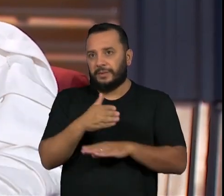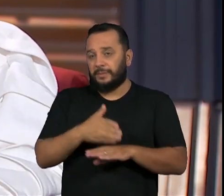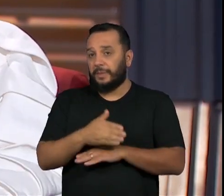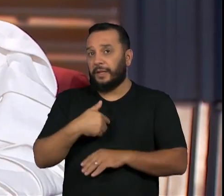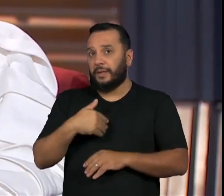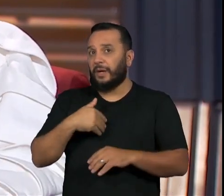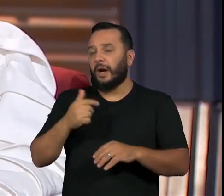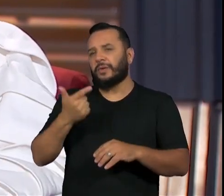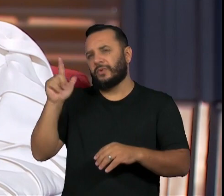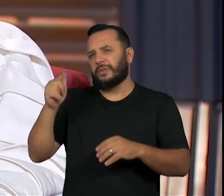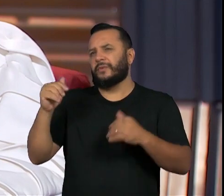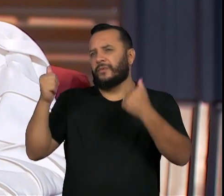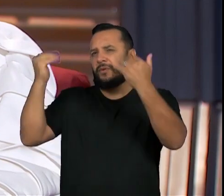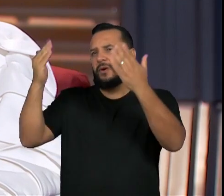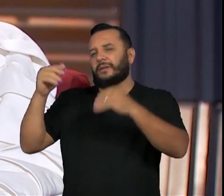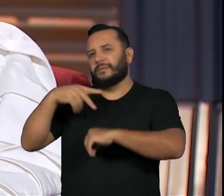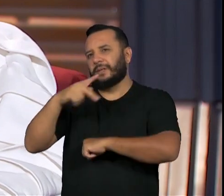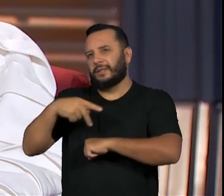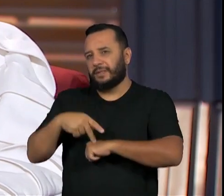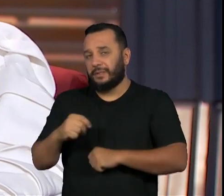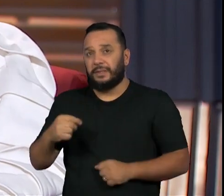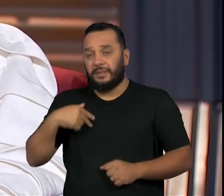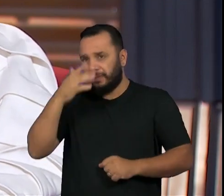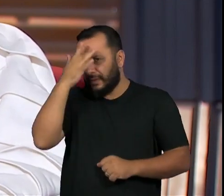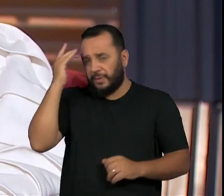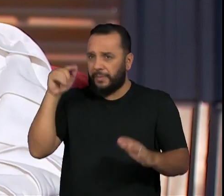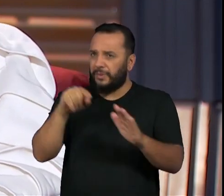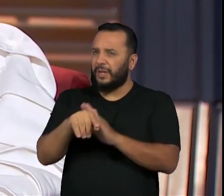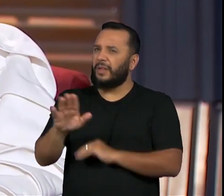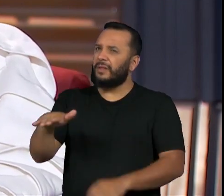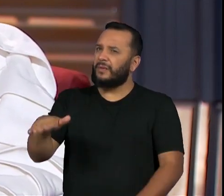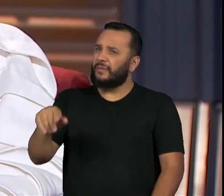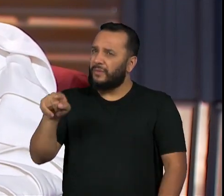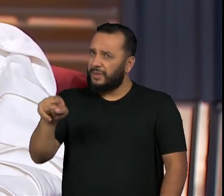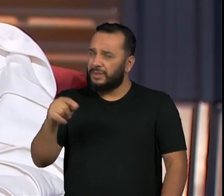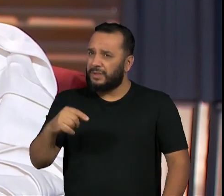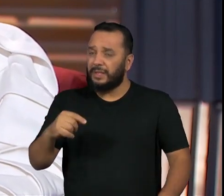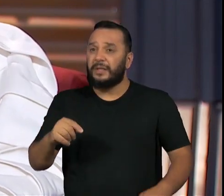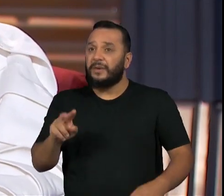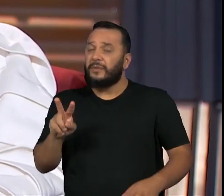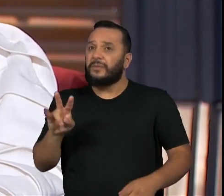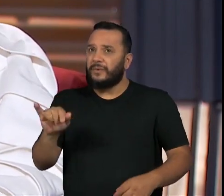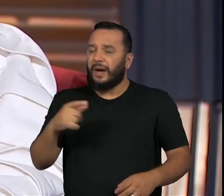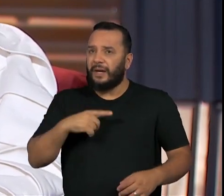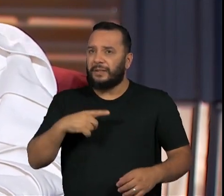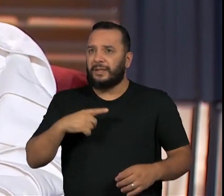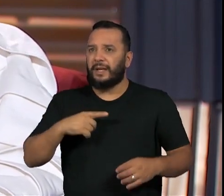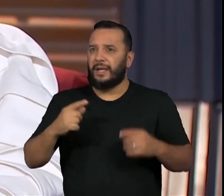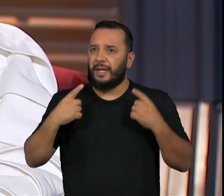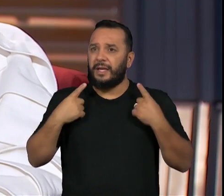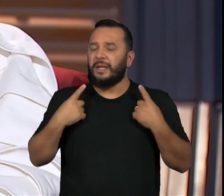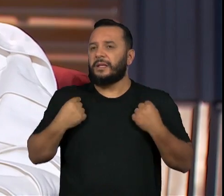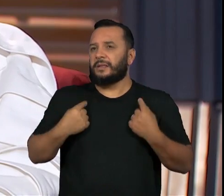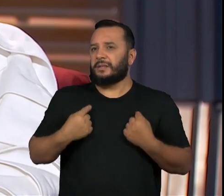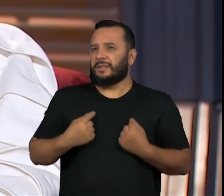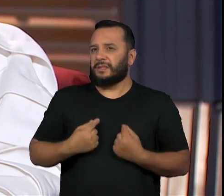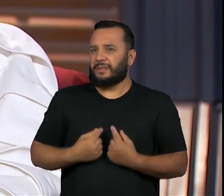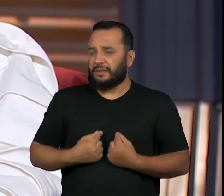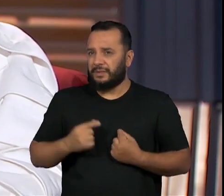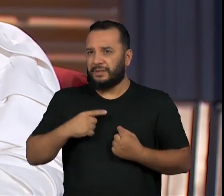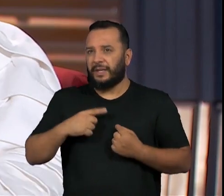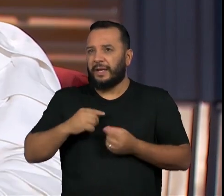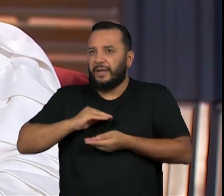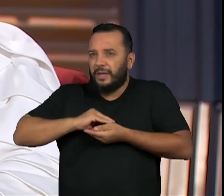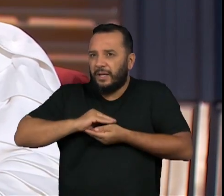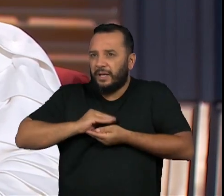africanas. Né? E a pessoa perguntava, nossa, professora, você vai colocar búzios nesse bordado, mas búzio é coisa de pobre.